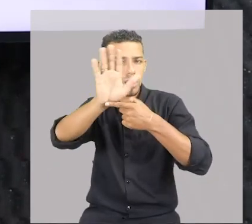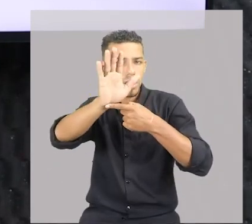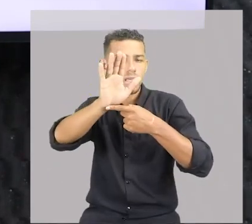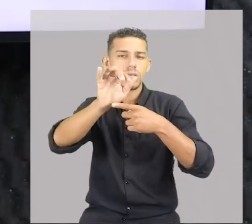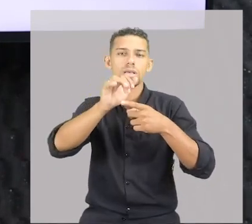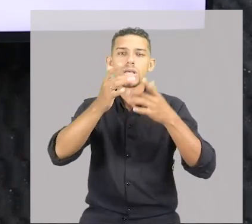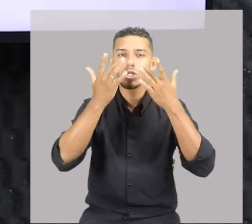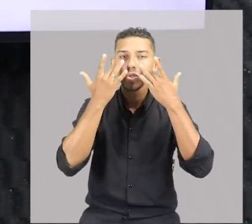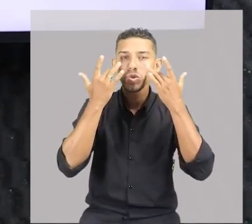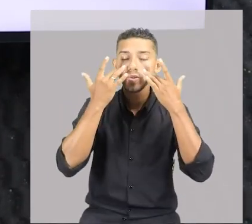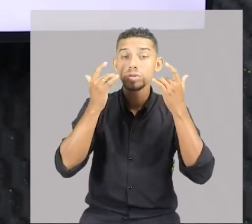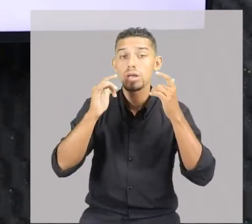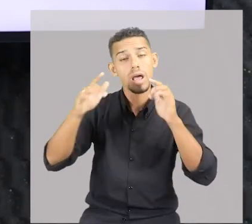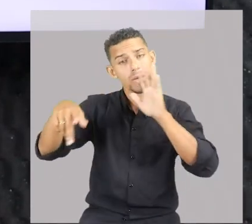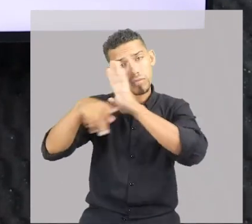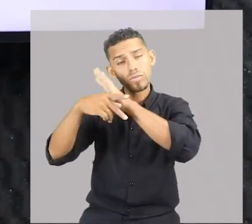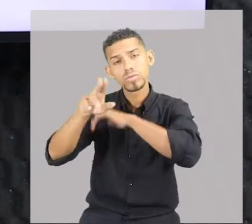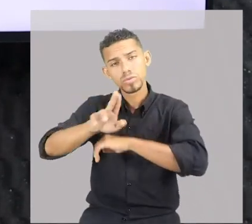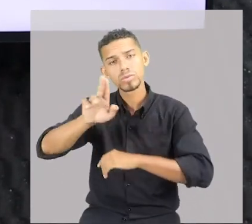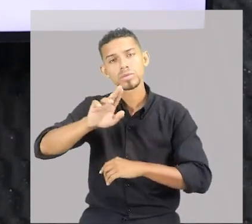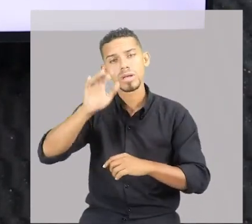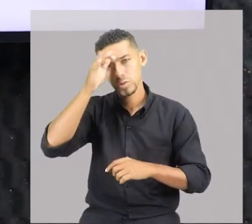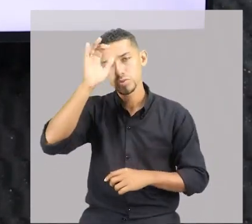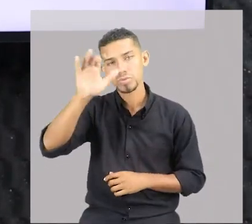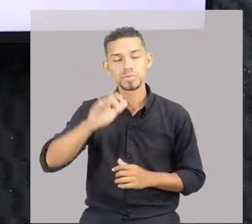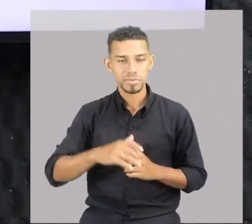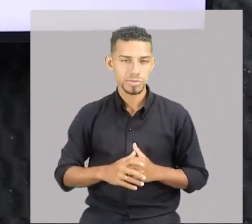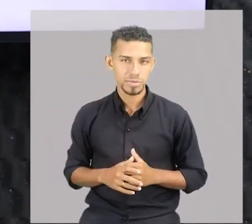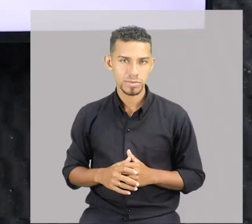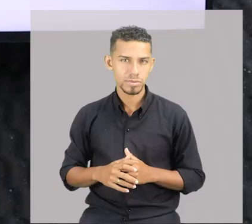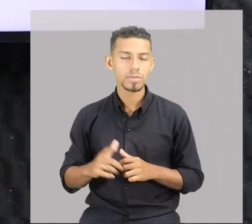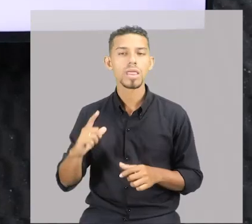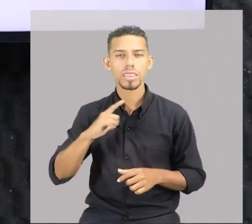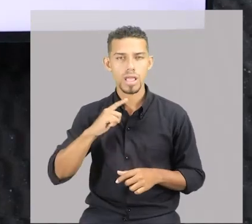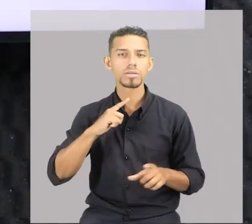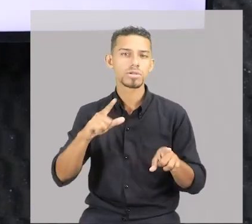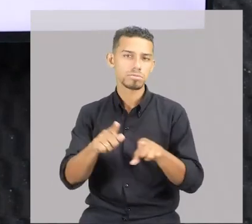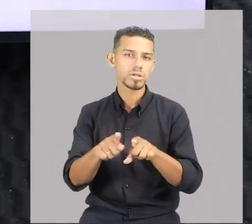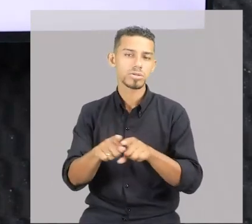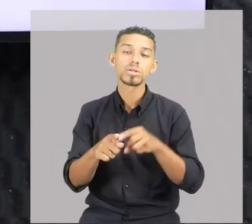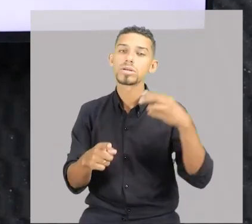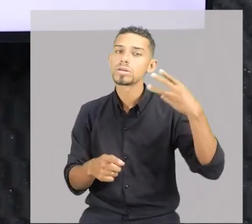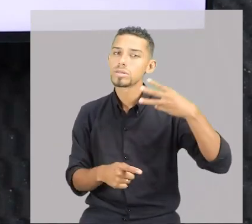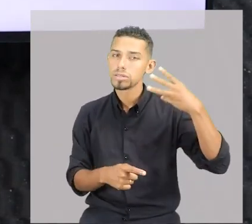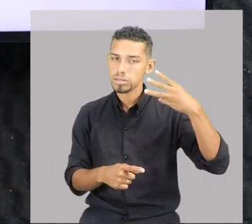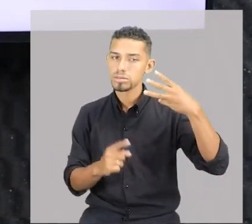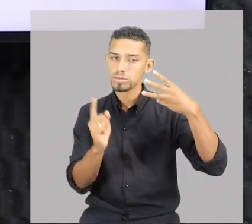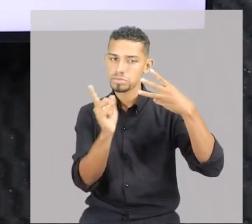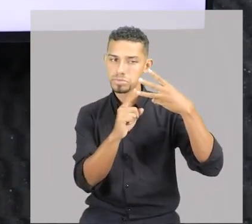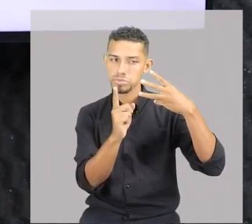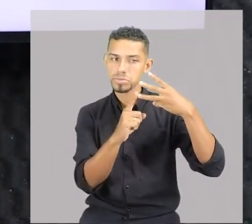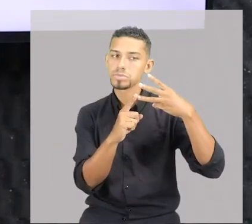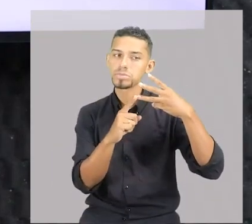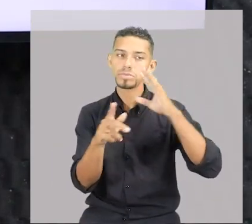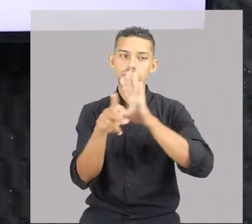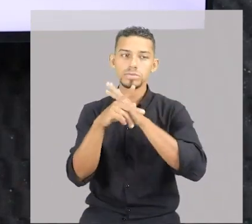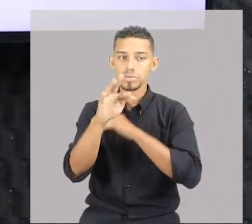você vai assistir, é uma forma de você consumir cultura. Então existe também esse terceiro sentido, segundo Félix Guattari.